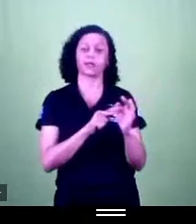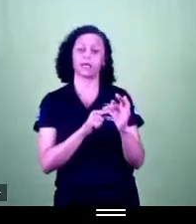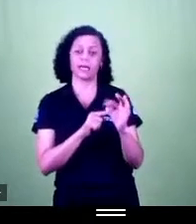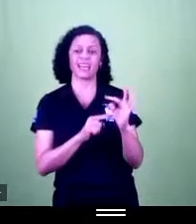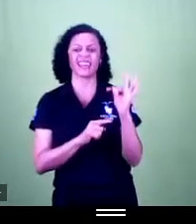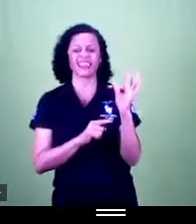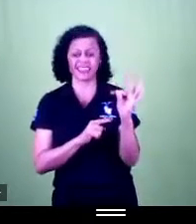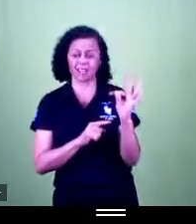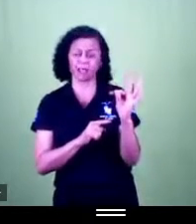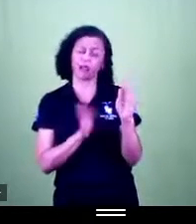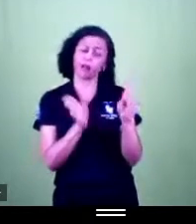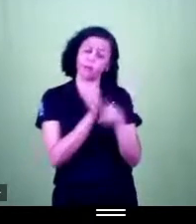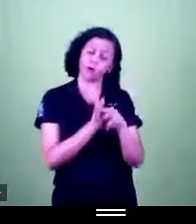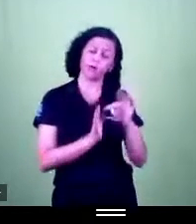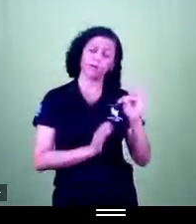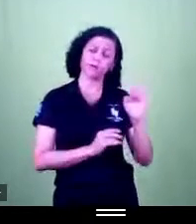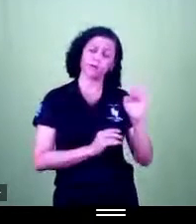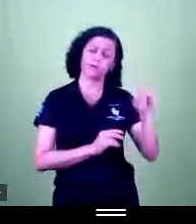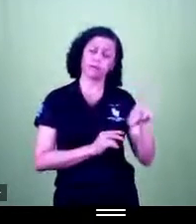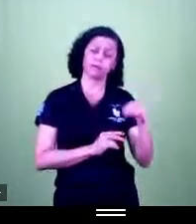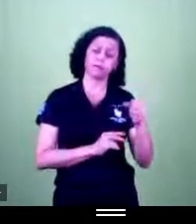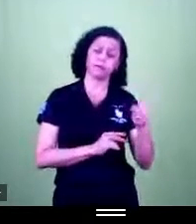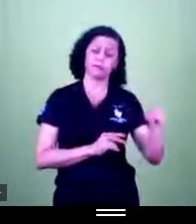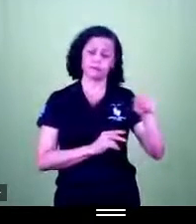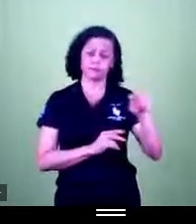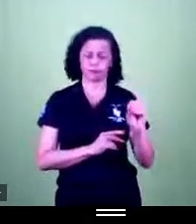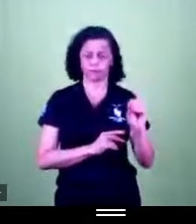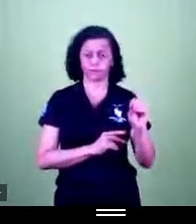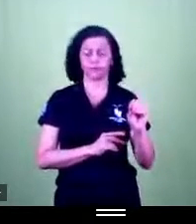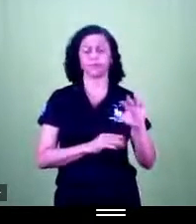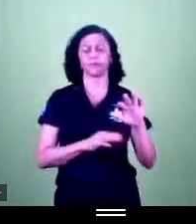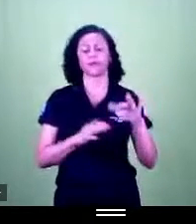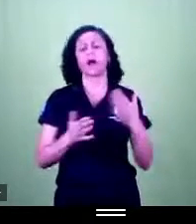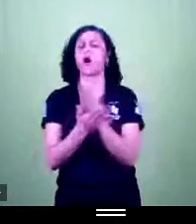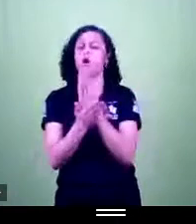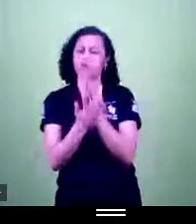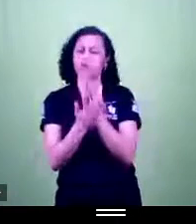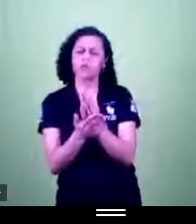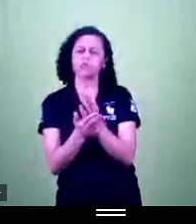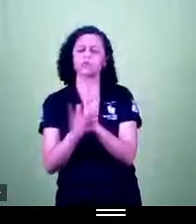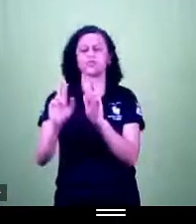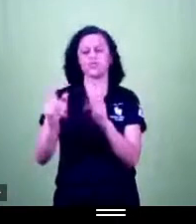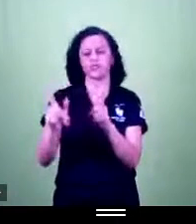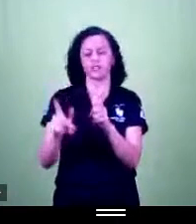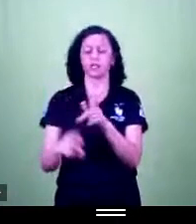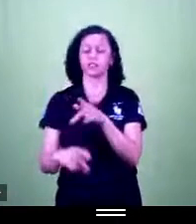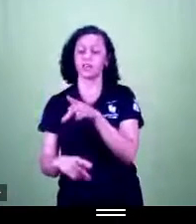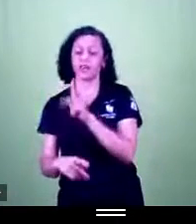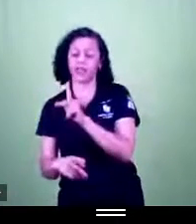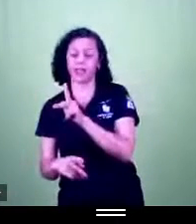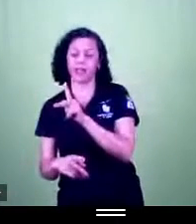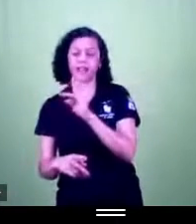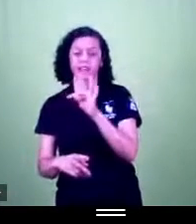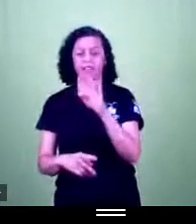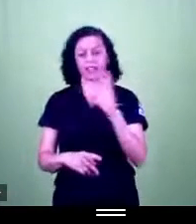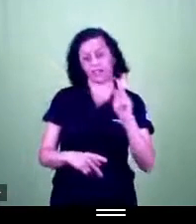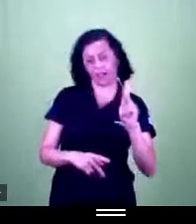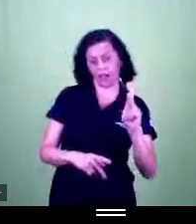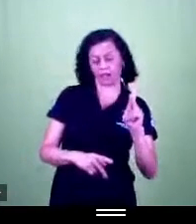LCK, lei das correntes de Kirchhoff. Semelhantemente, aqui embaixo, eles falam de